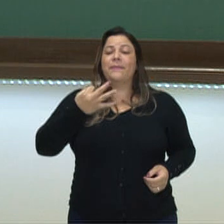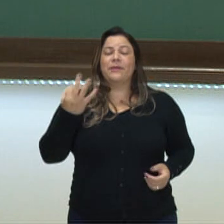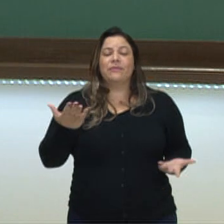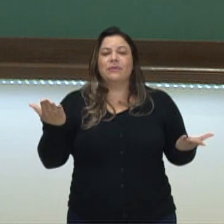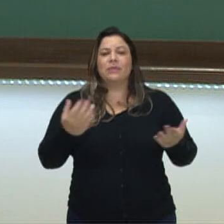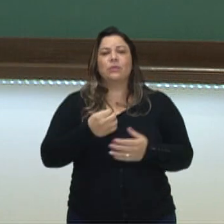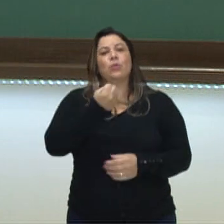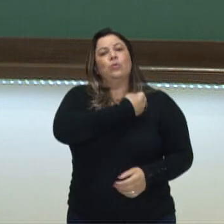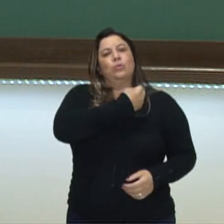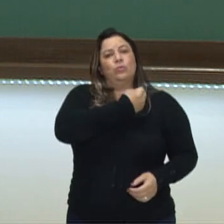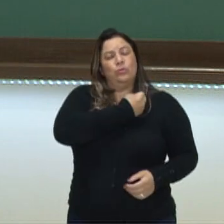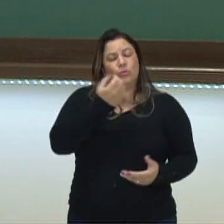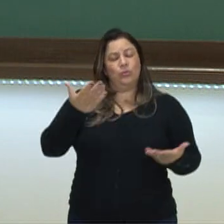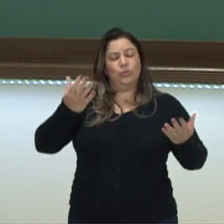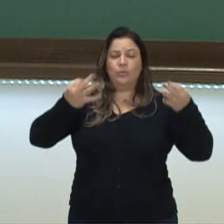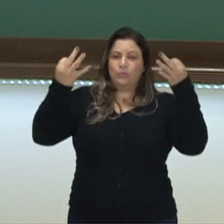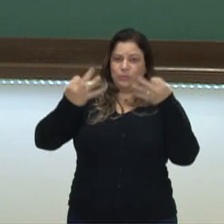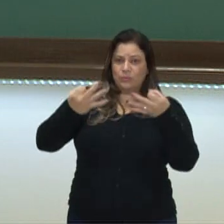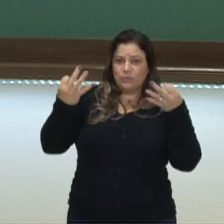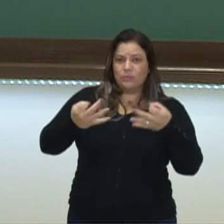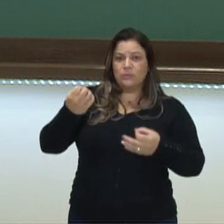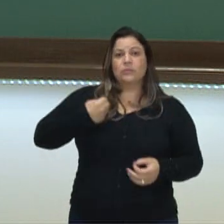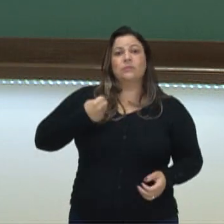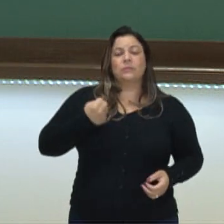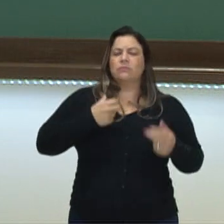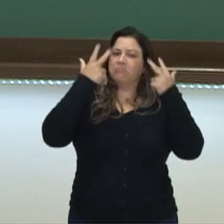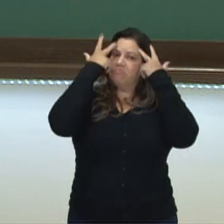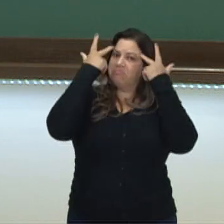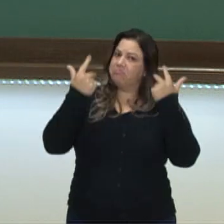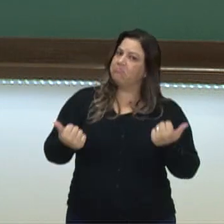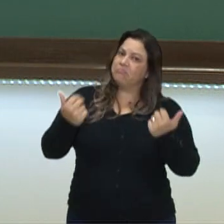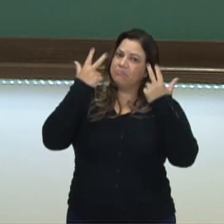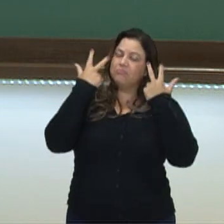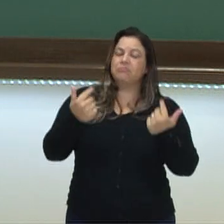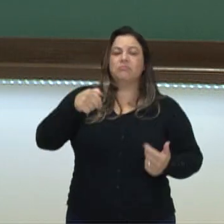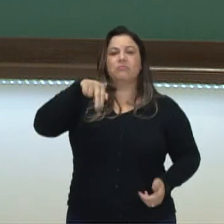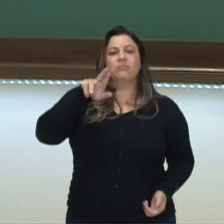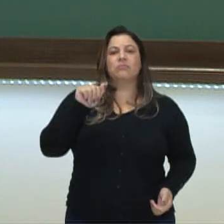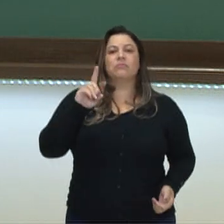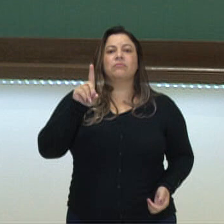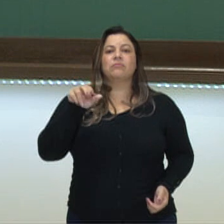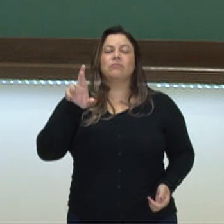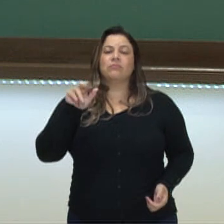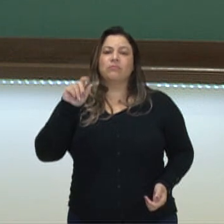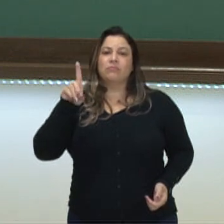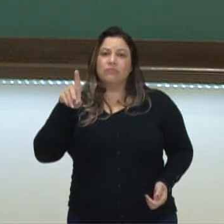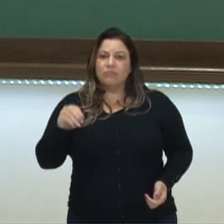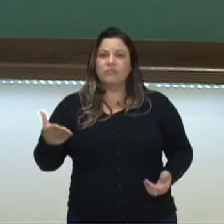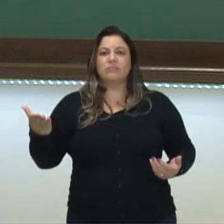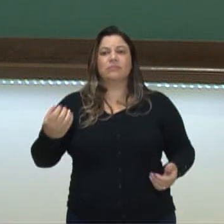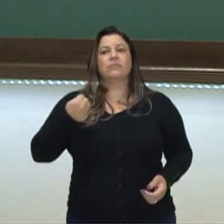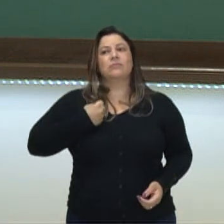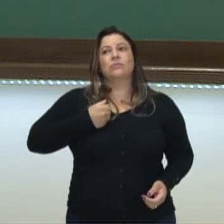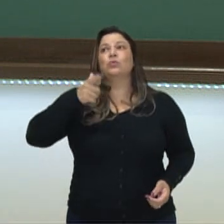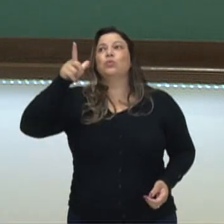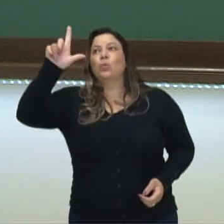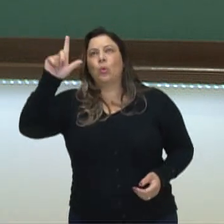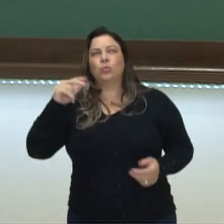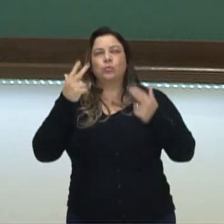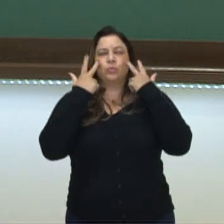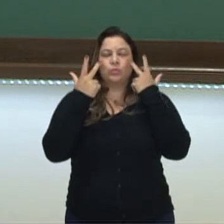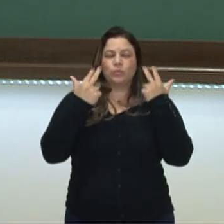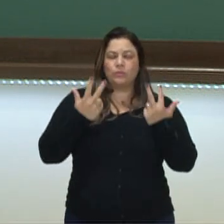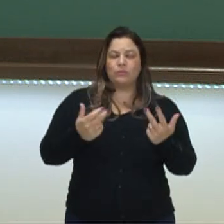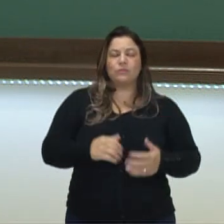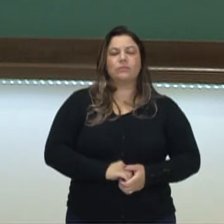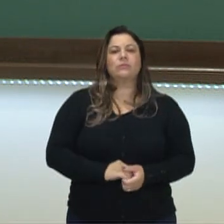os números quadrados perfeitos são números naturais que são quadrados de outros números naturais. Se a gente estender essa